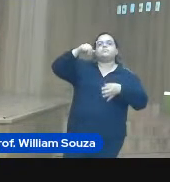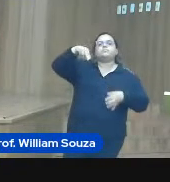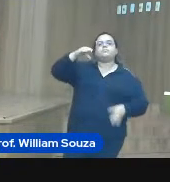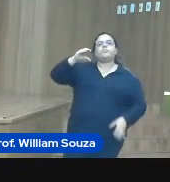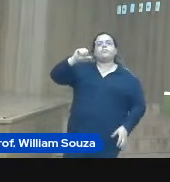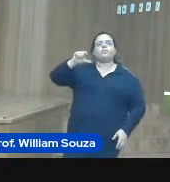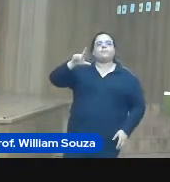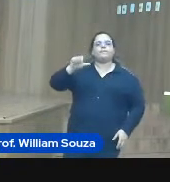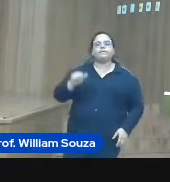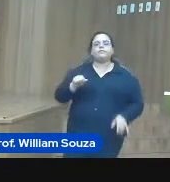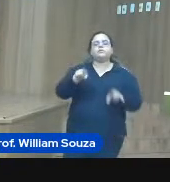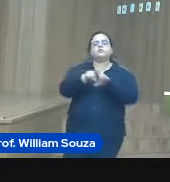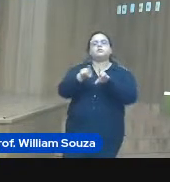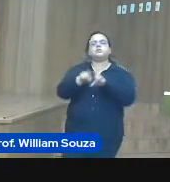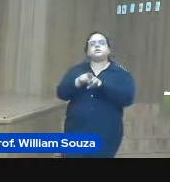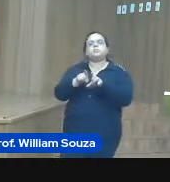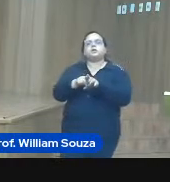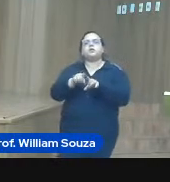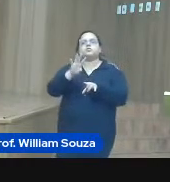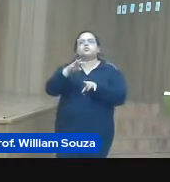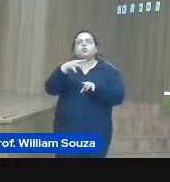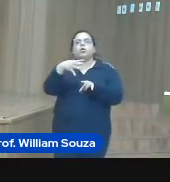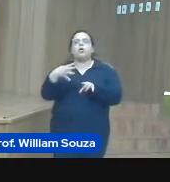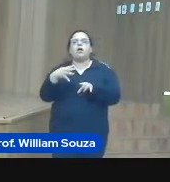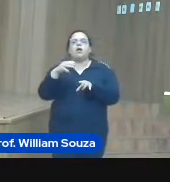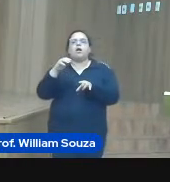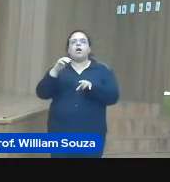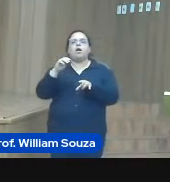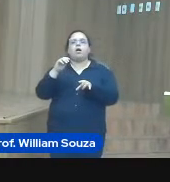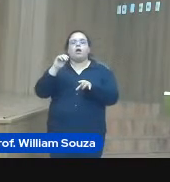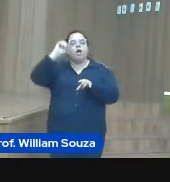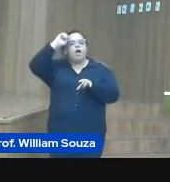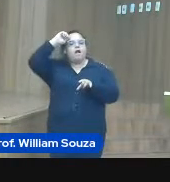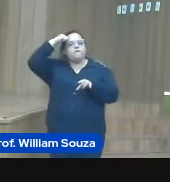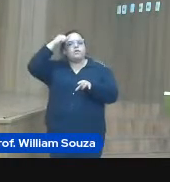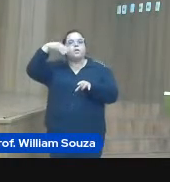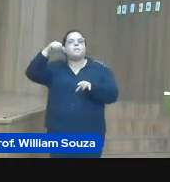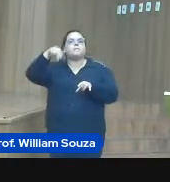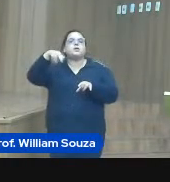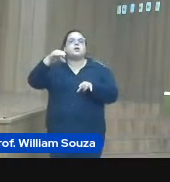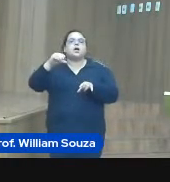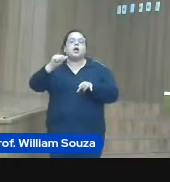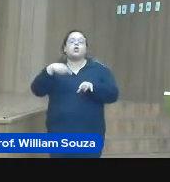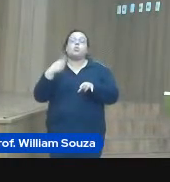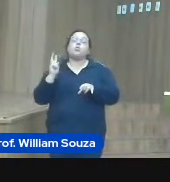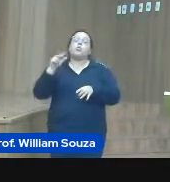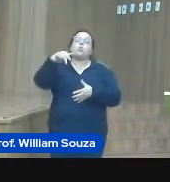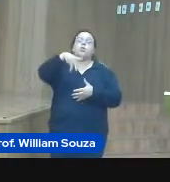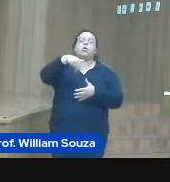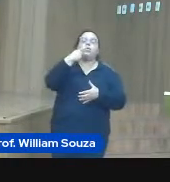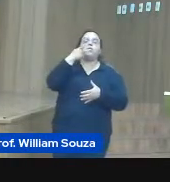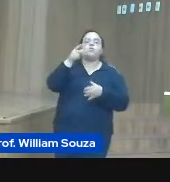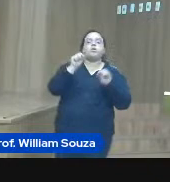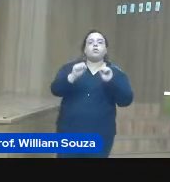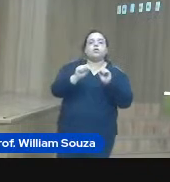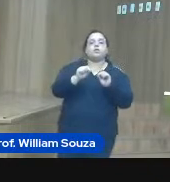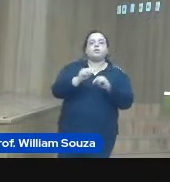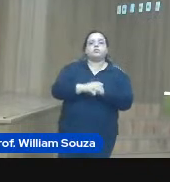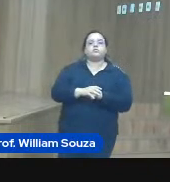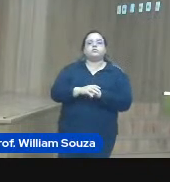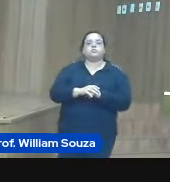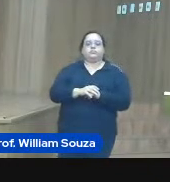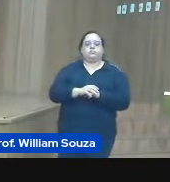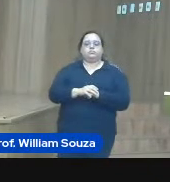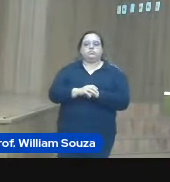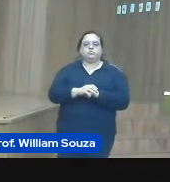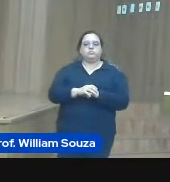jogo africano Mancala, falando sobre a... O que eu estou falando aqui é de decolonialidade,